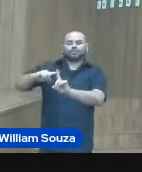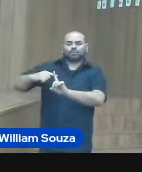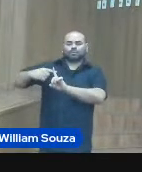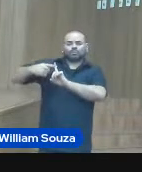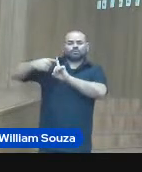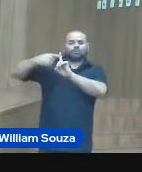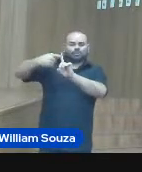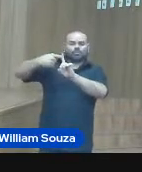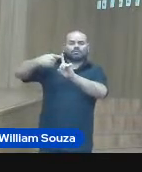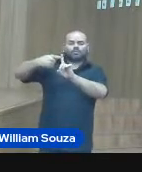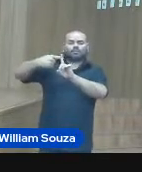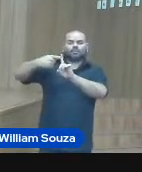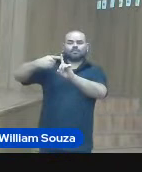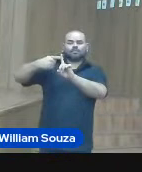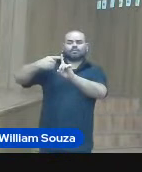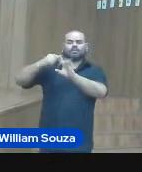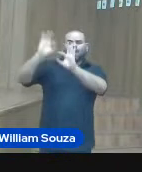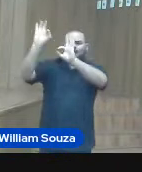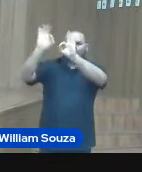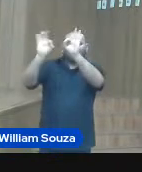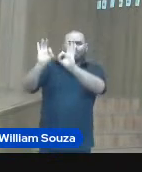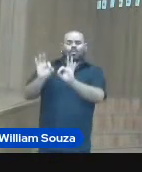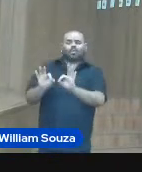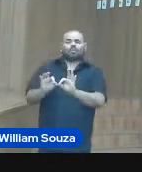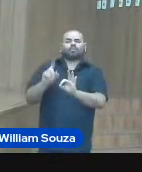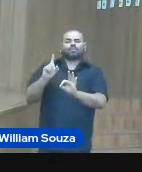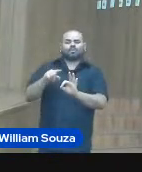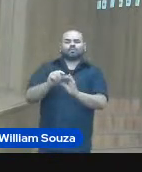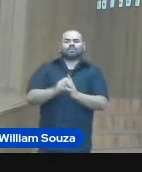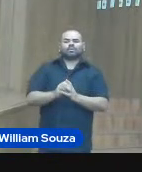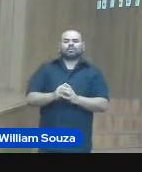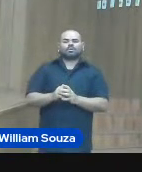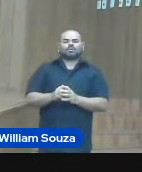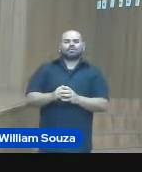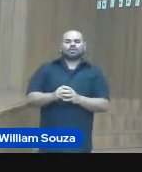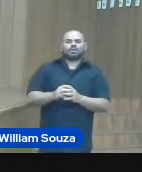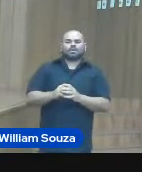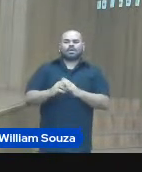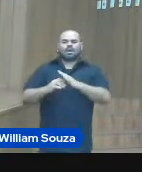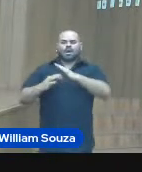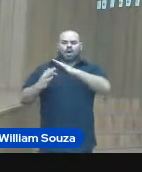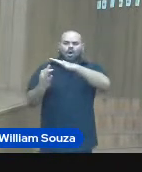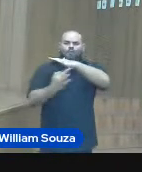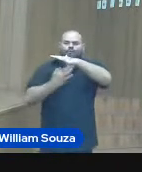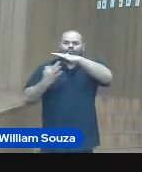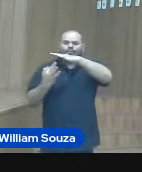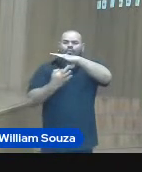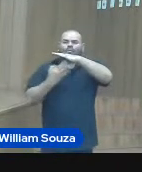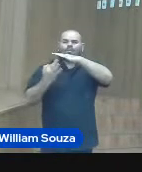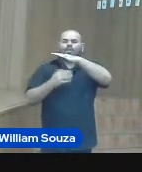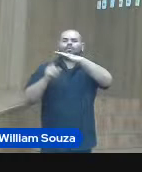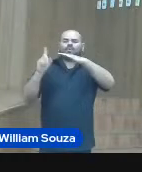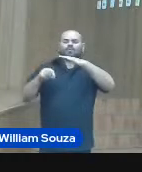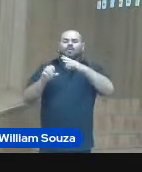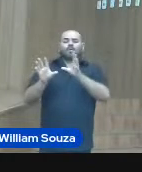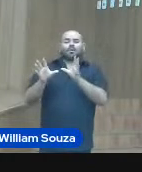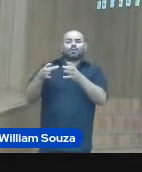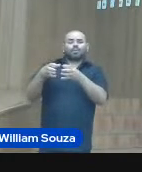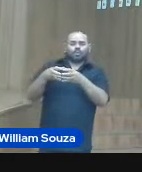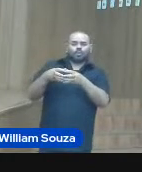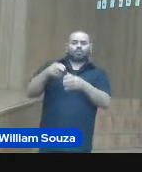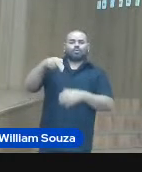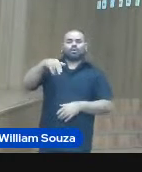neopositivista, estruturalista, seco, árido, formalista, que é o grupo Nicolas Bourbaki. Era o